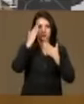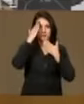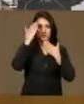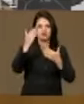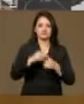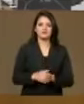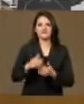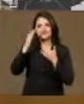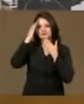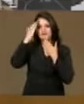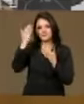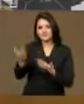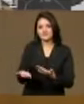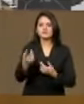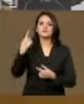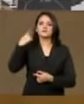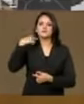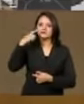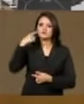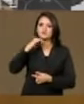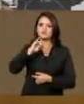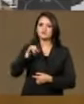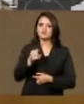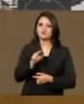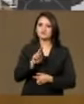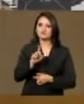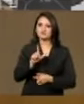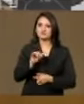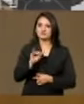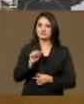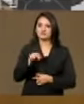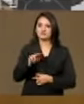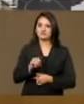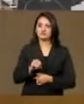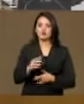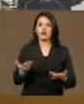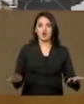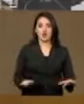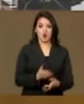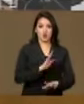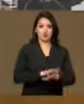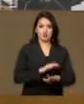Agradeço ao eminente advogado, doutor Juliano Breda. E agora dividirão o tempo